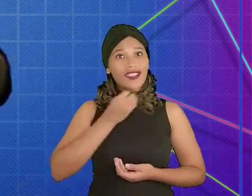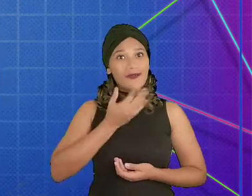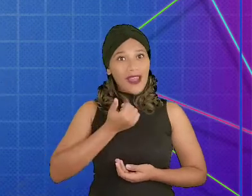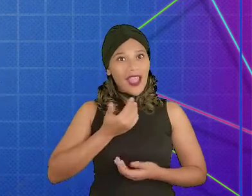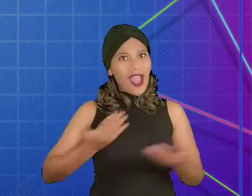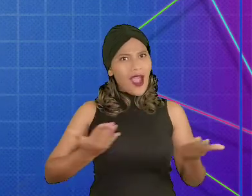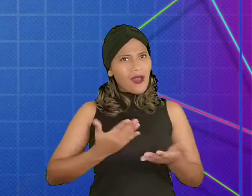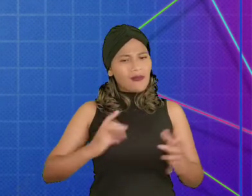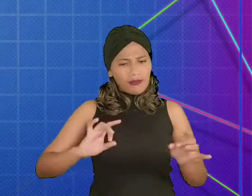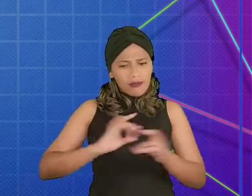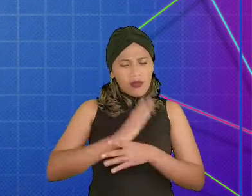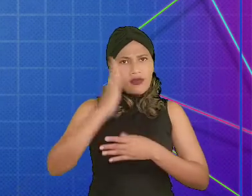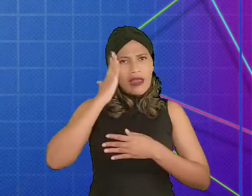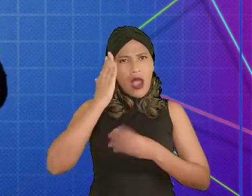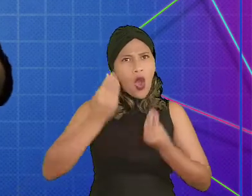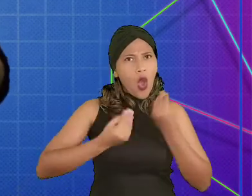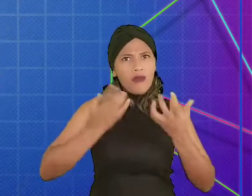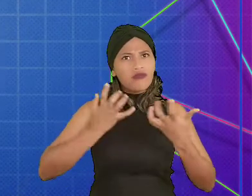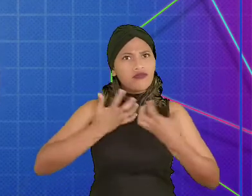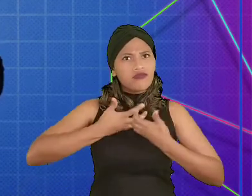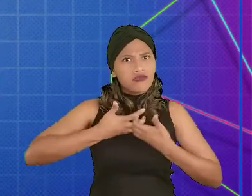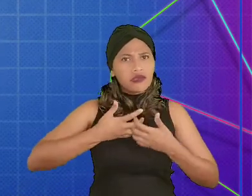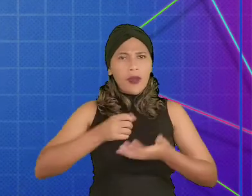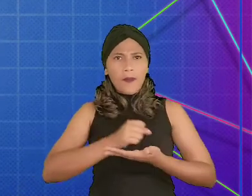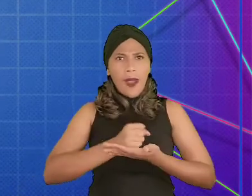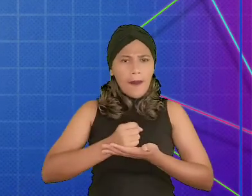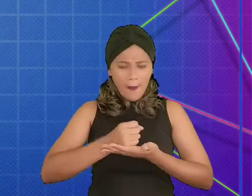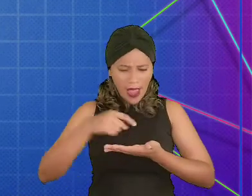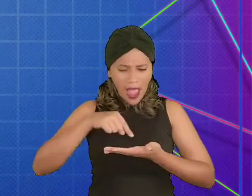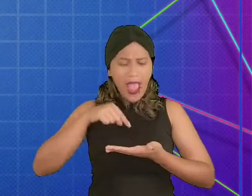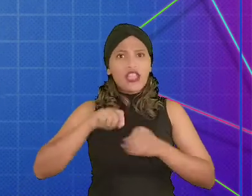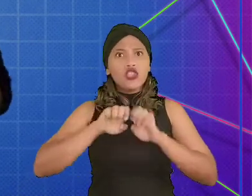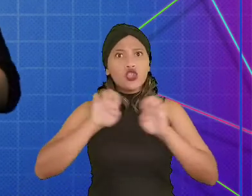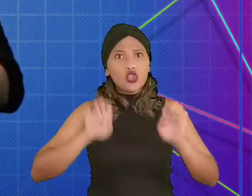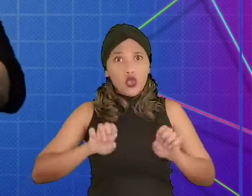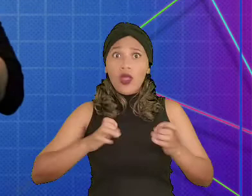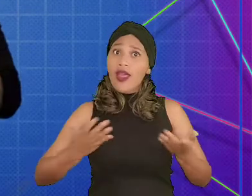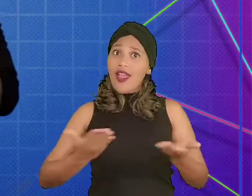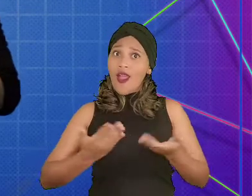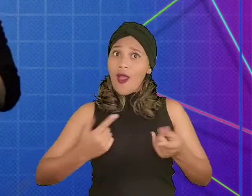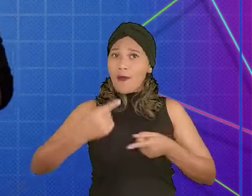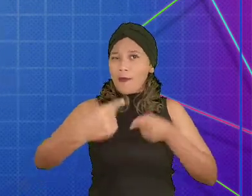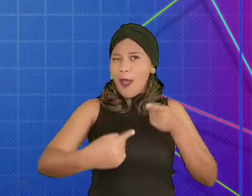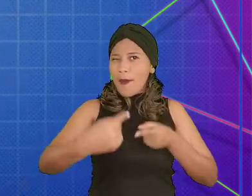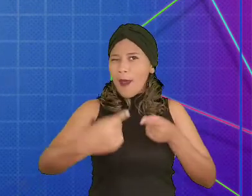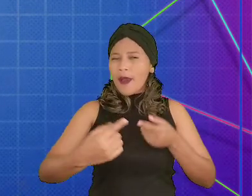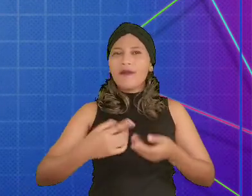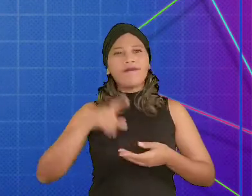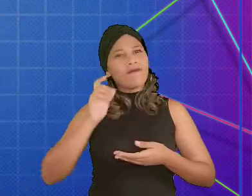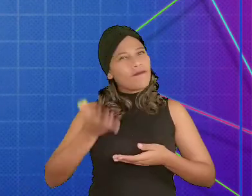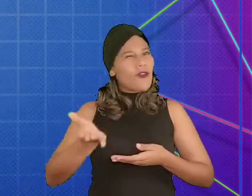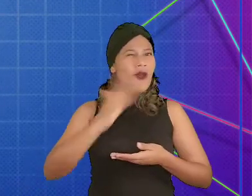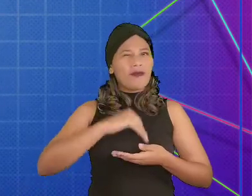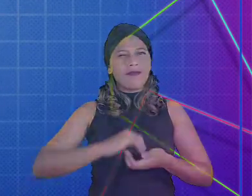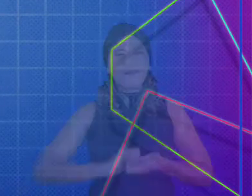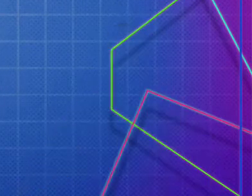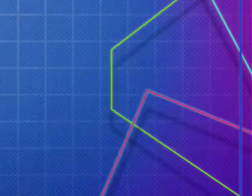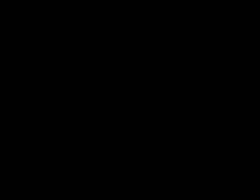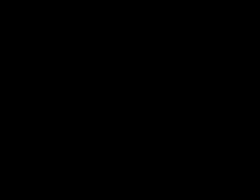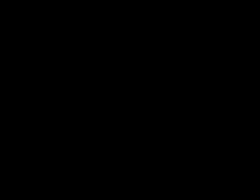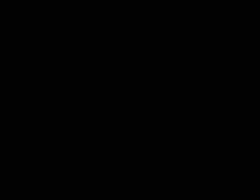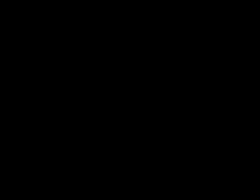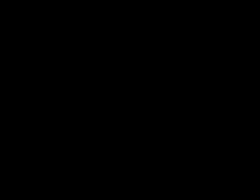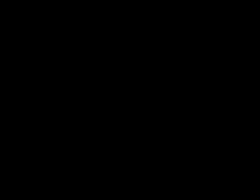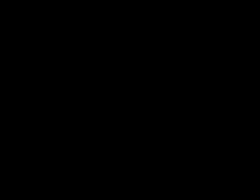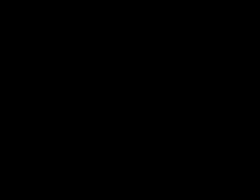Olá, tudo bem? Agora que você já sabe como funcionam os jogos, é hora de falarmos de como eles são estruturados. Então aperta o Start e vem comigo!